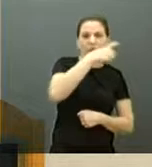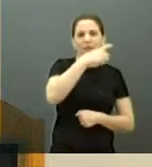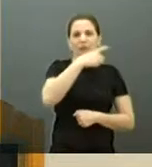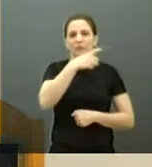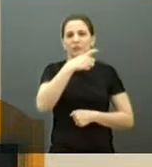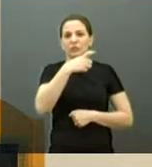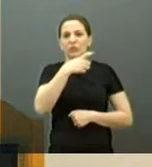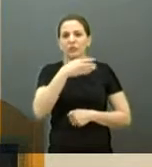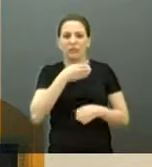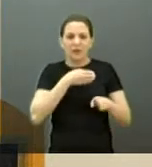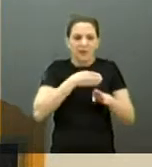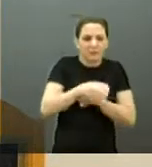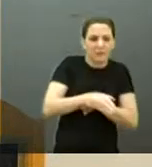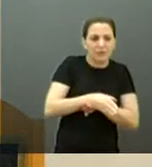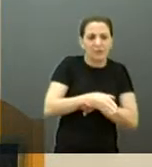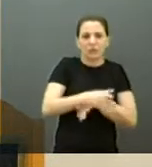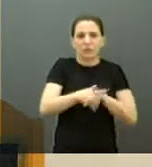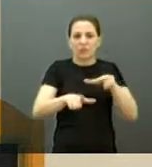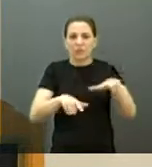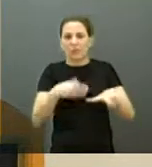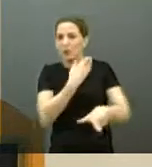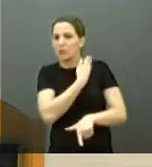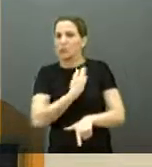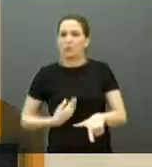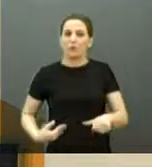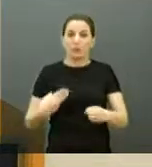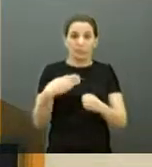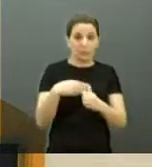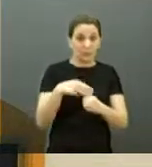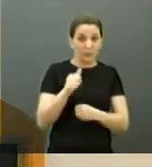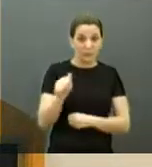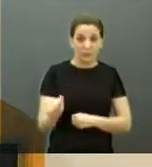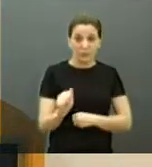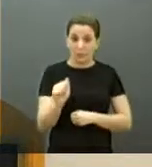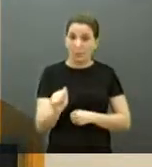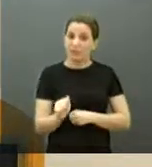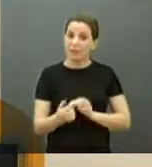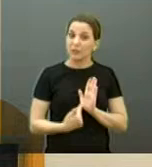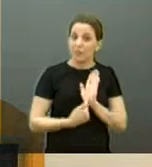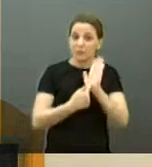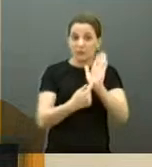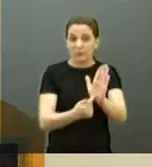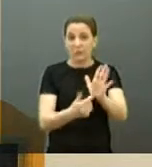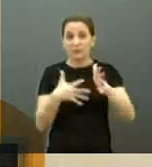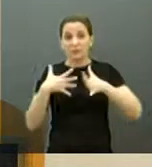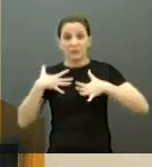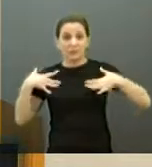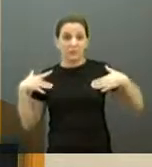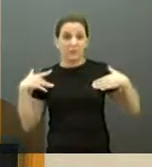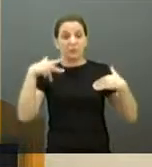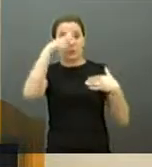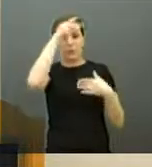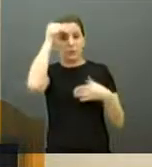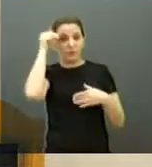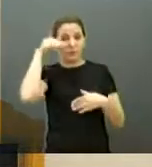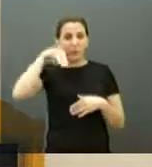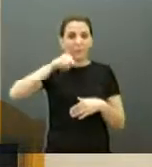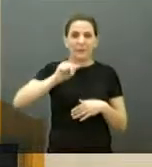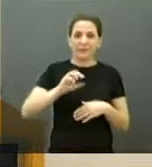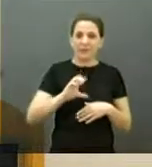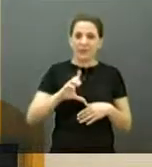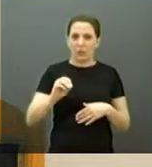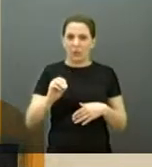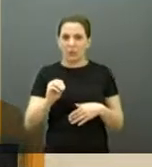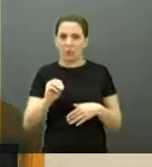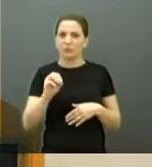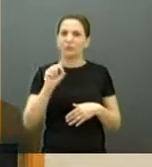acessar o serviço público da prefeitura e tem se mostrado bastante satisfeito com o prefeito Marcelo Barbieri e muitas